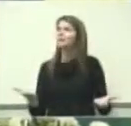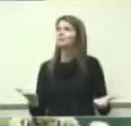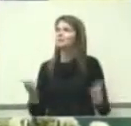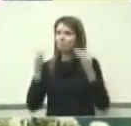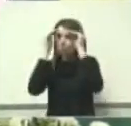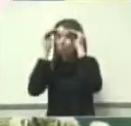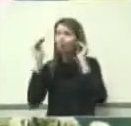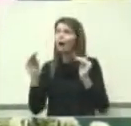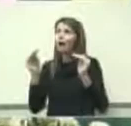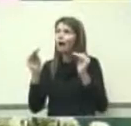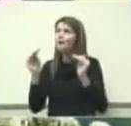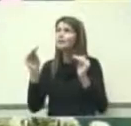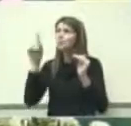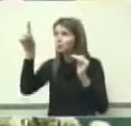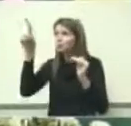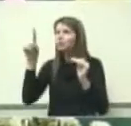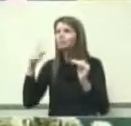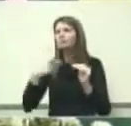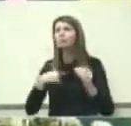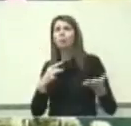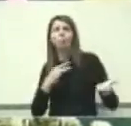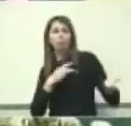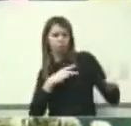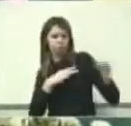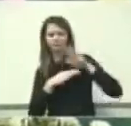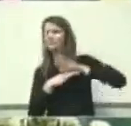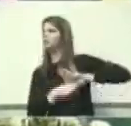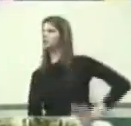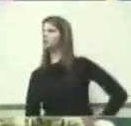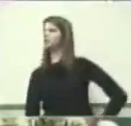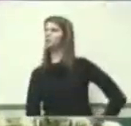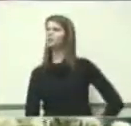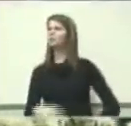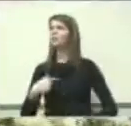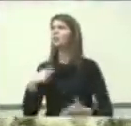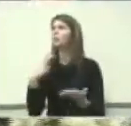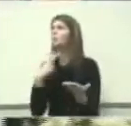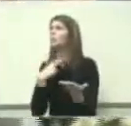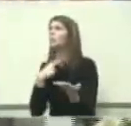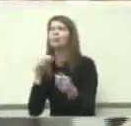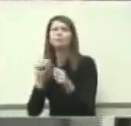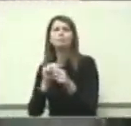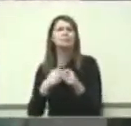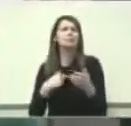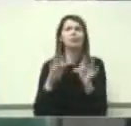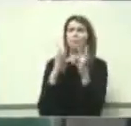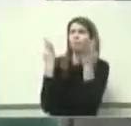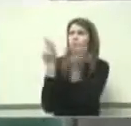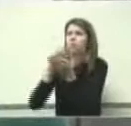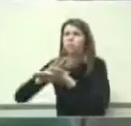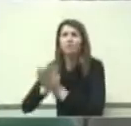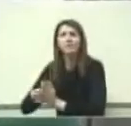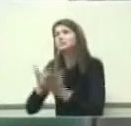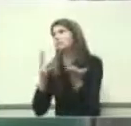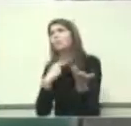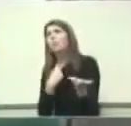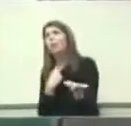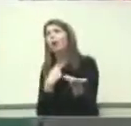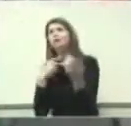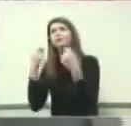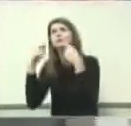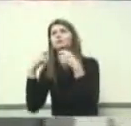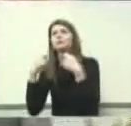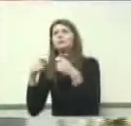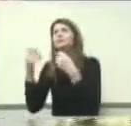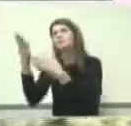tempestade eu não posso me acovardar mediante a crise eu não posso deixar de esclarecer o meu lado eu não posso deixar o meu laço